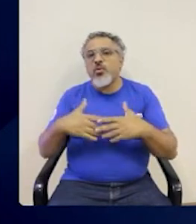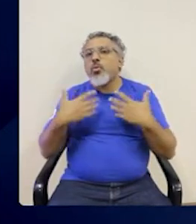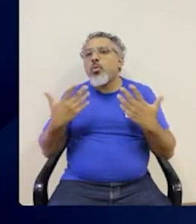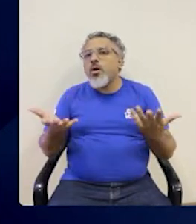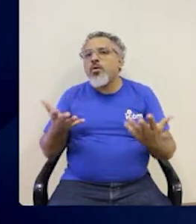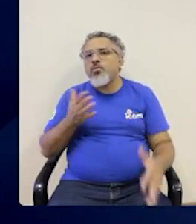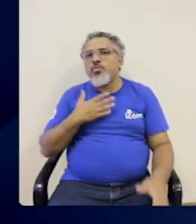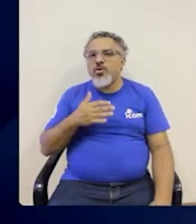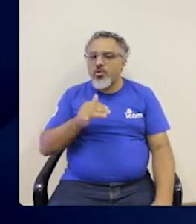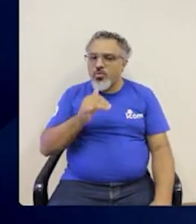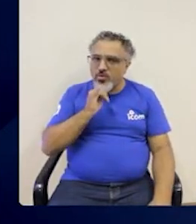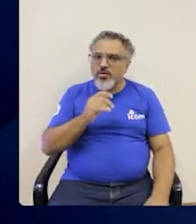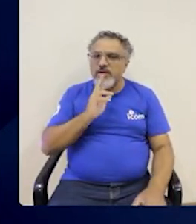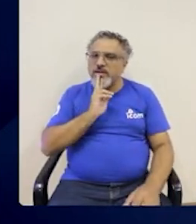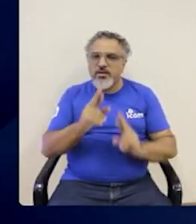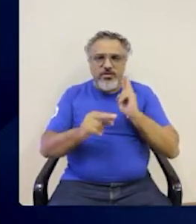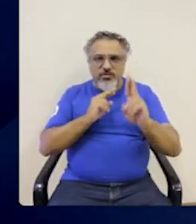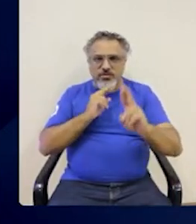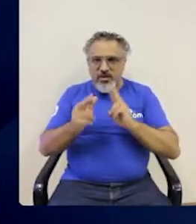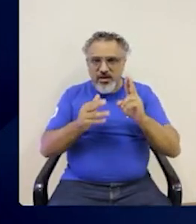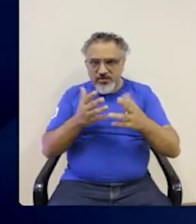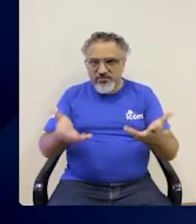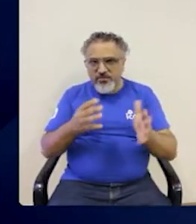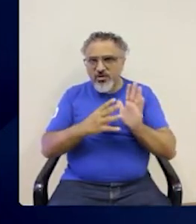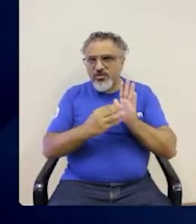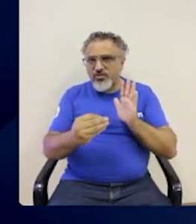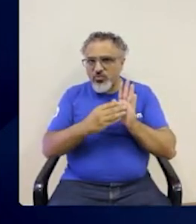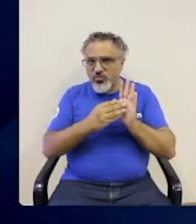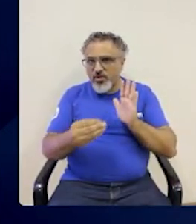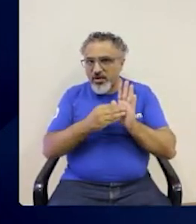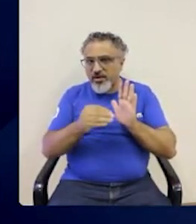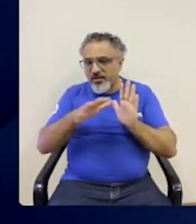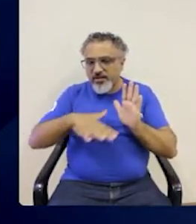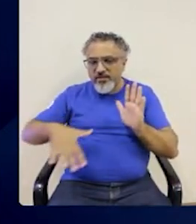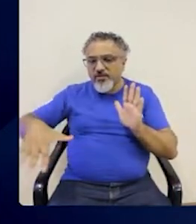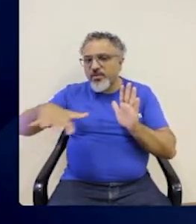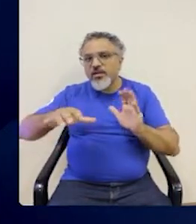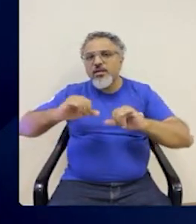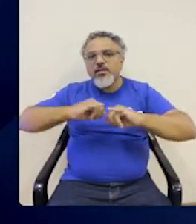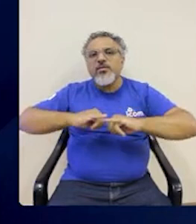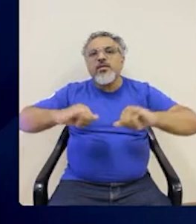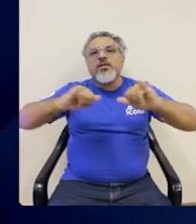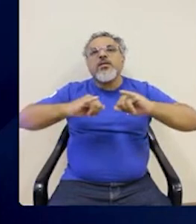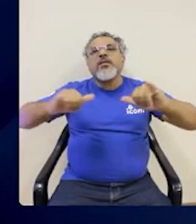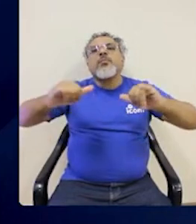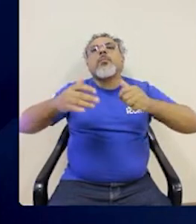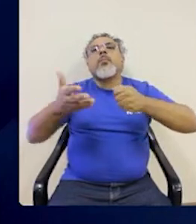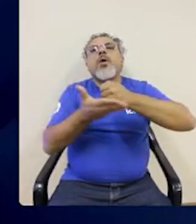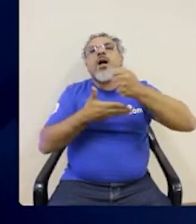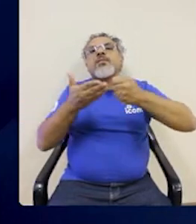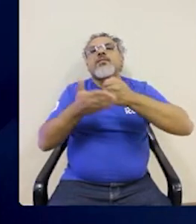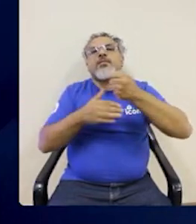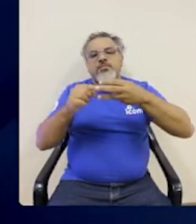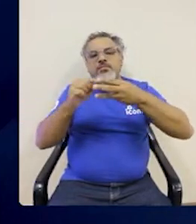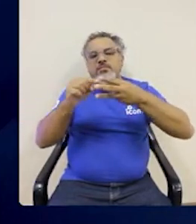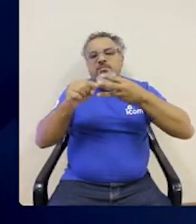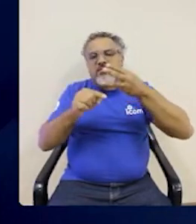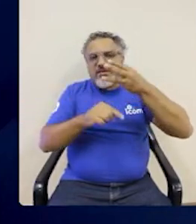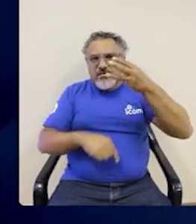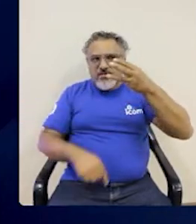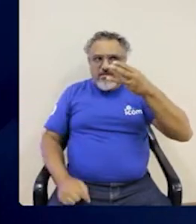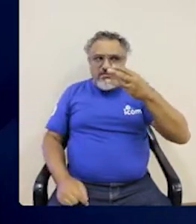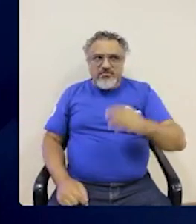meus resultados esperados. Então, geralmente, esse modelo teórico-lógico e essa matriz ela vai se pautar ali, basicamente, nessas três